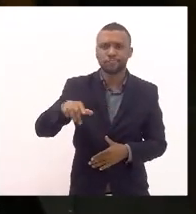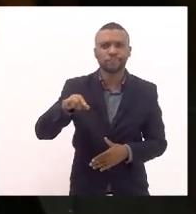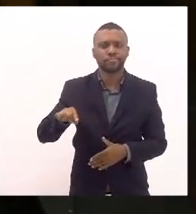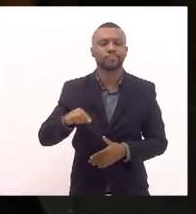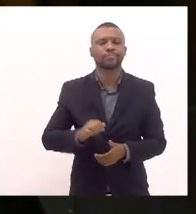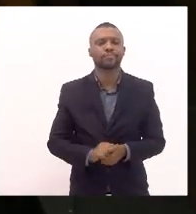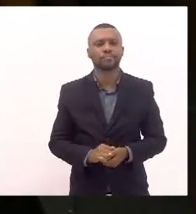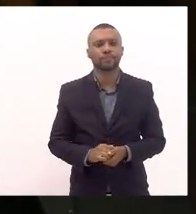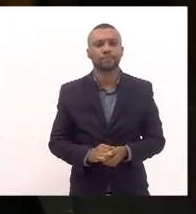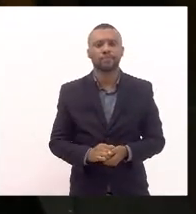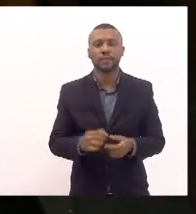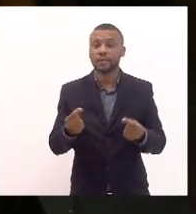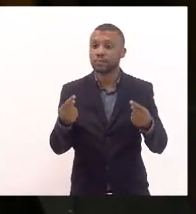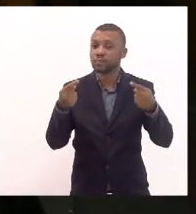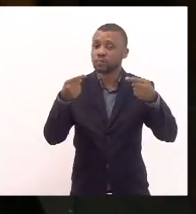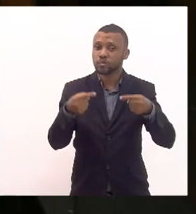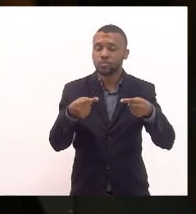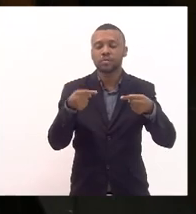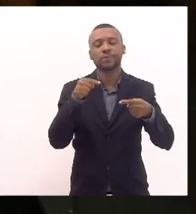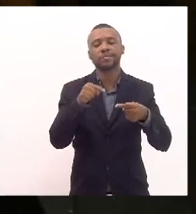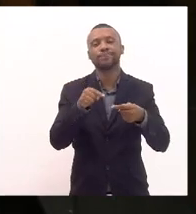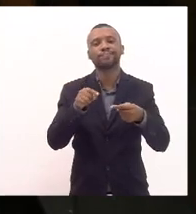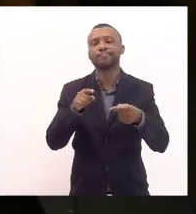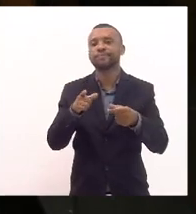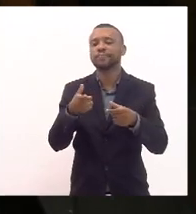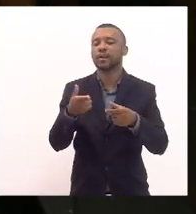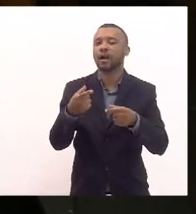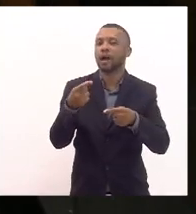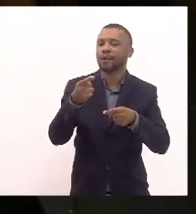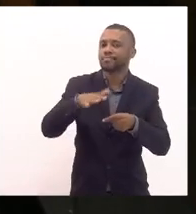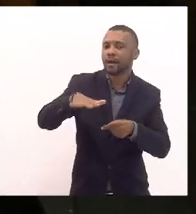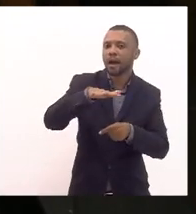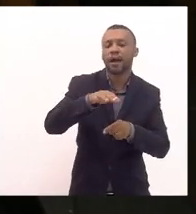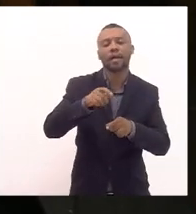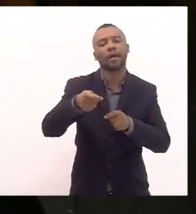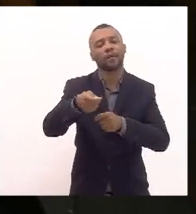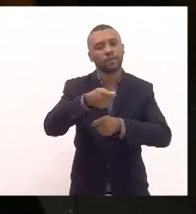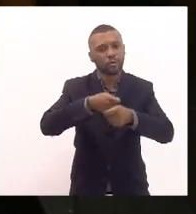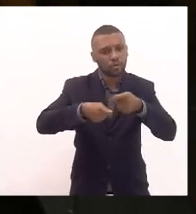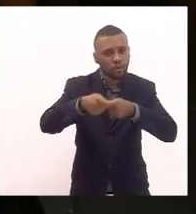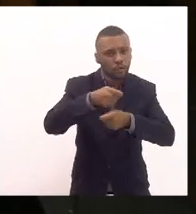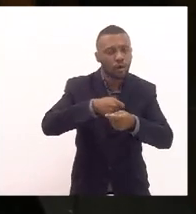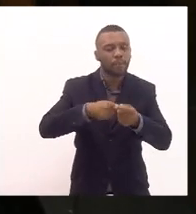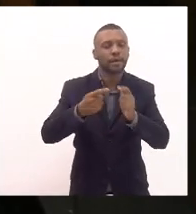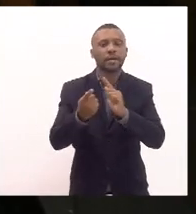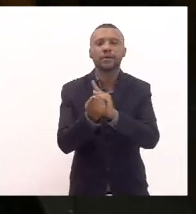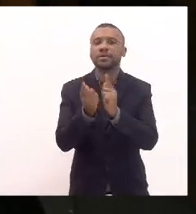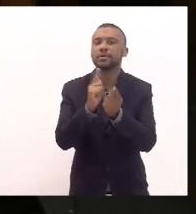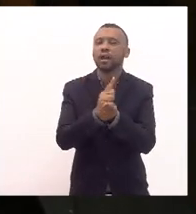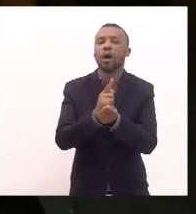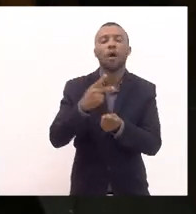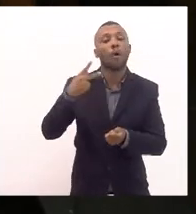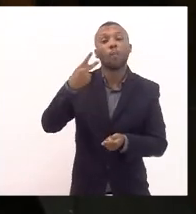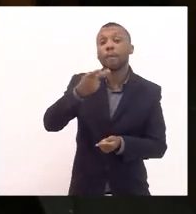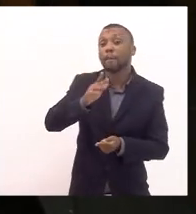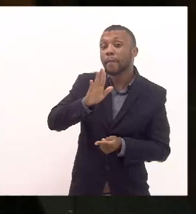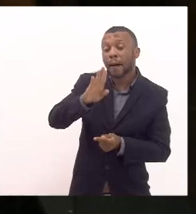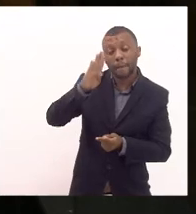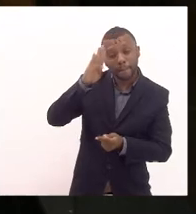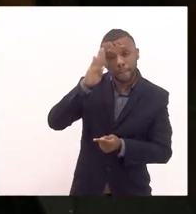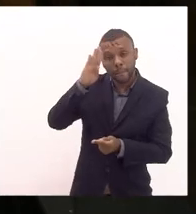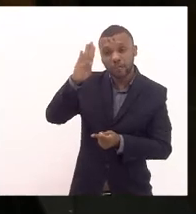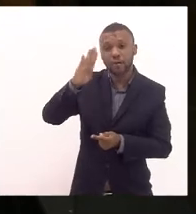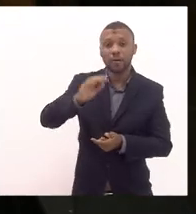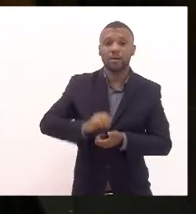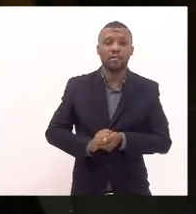disputas de natureza e econômica geopolítica mas sobretudo